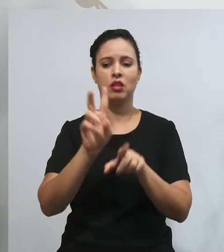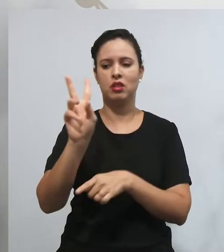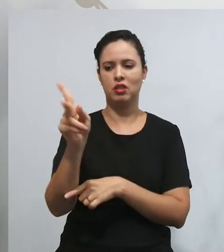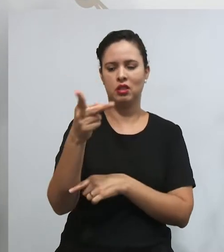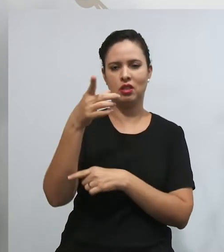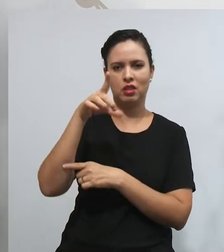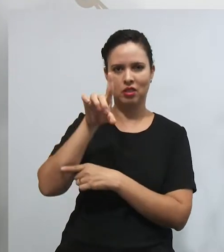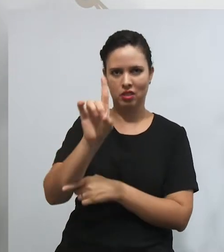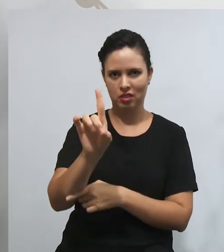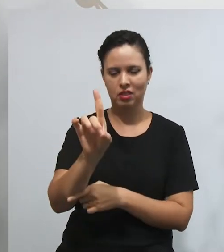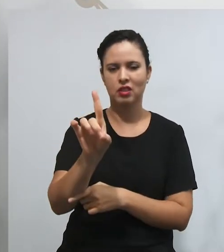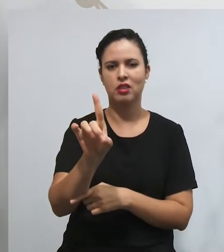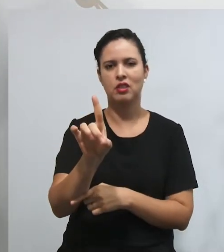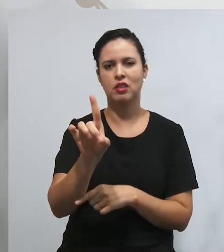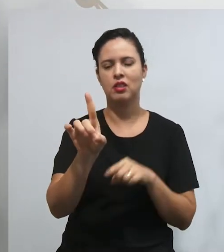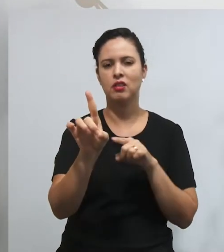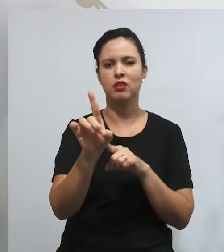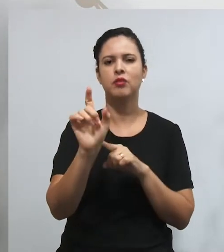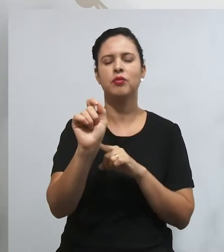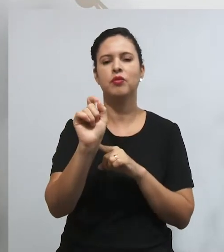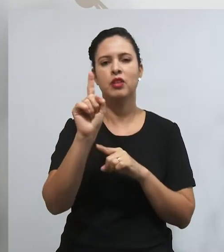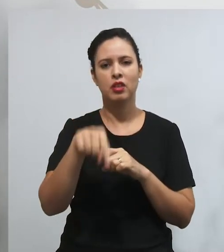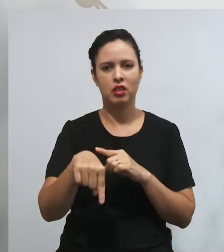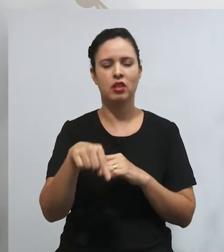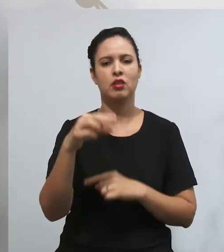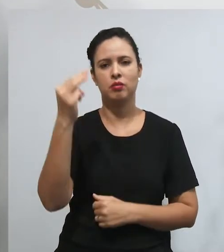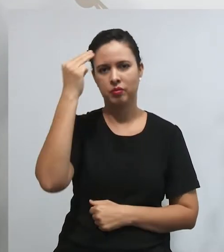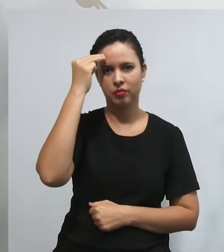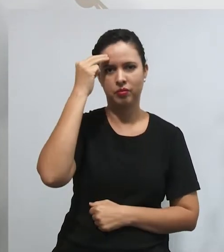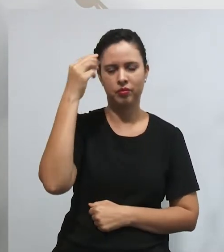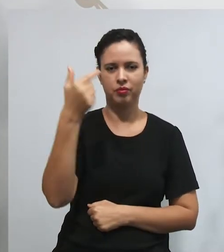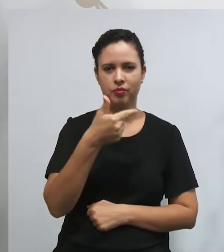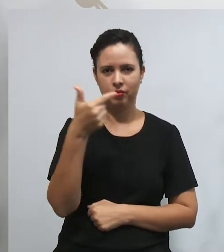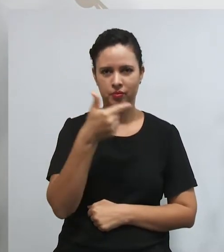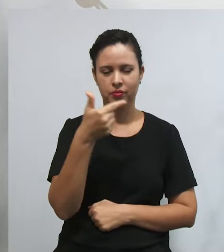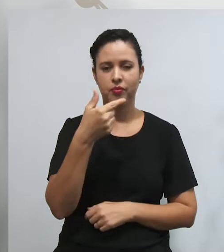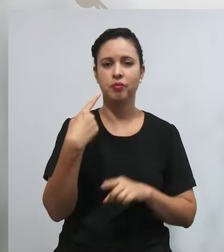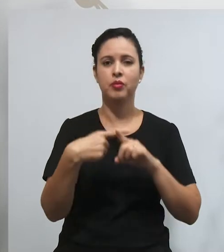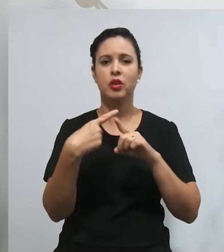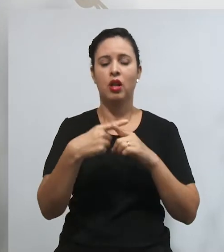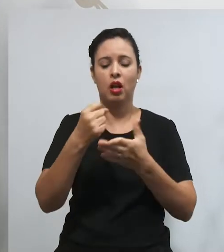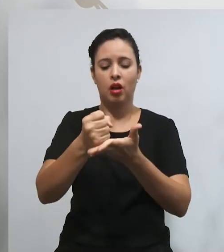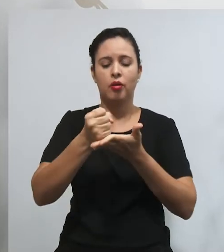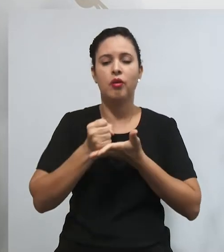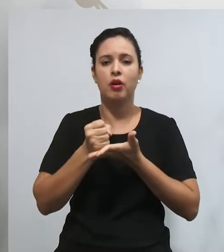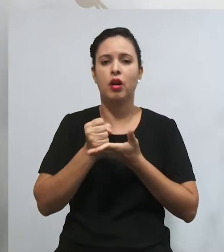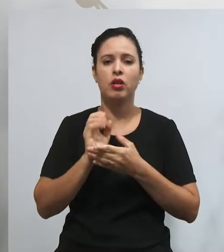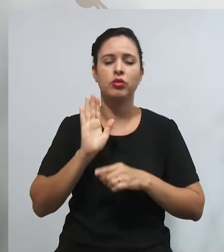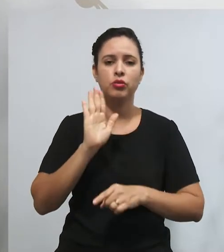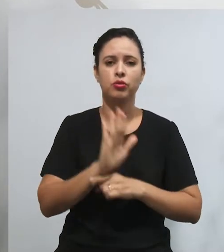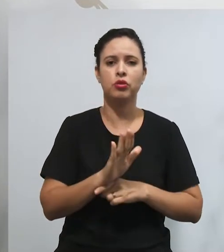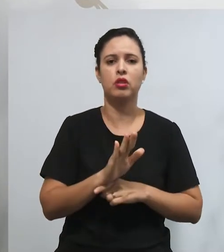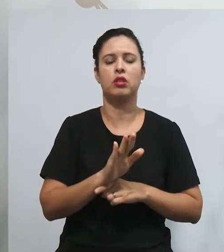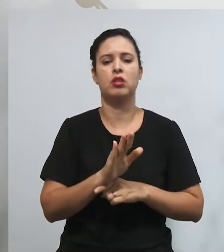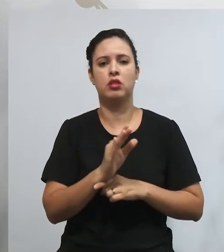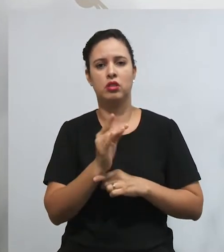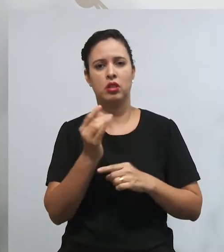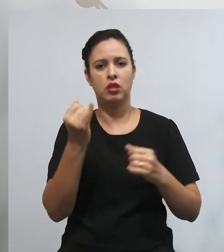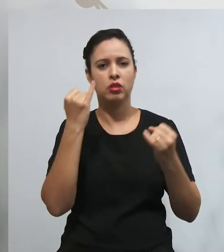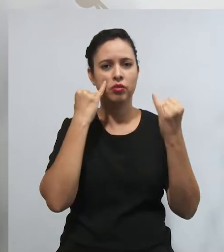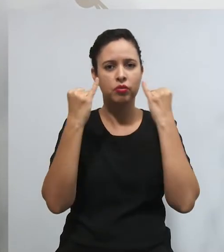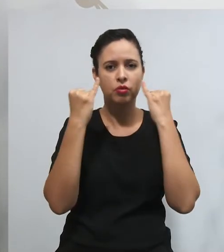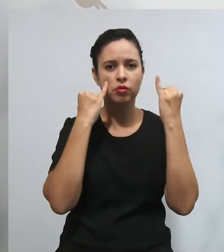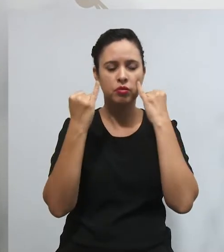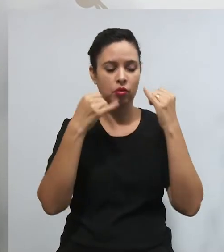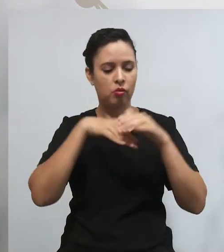hard disk, esse disco rígido, ele é uma memória secundária, que ele está ali para auxiliar no armazenamento das informações